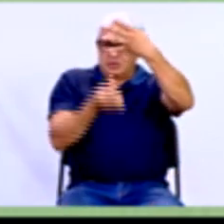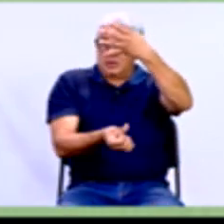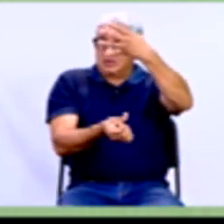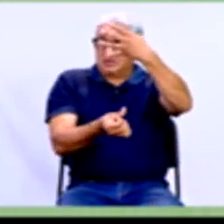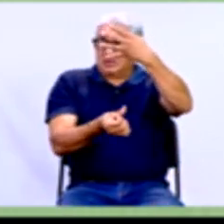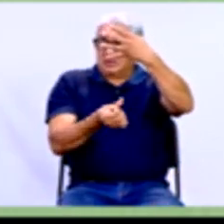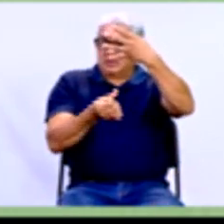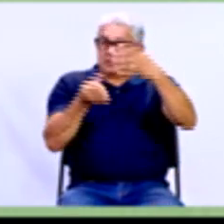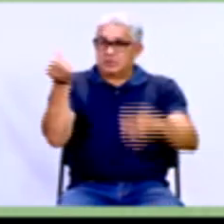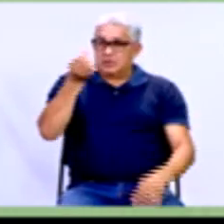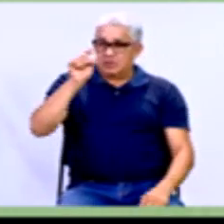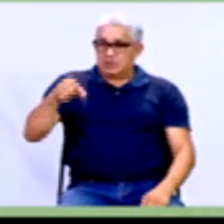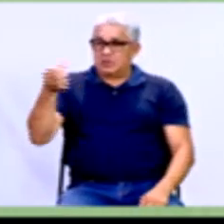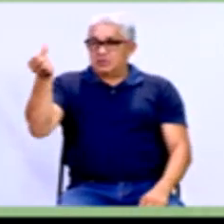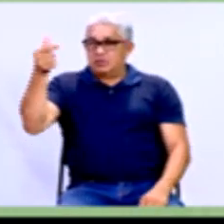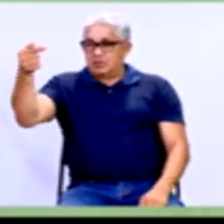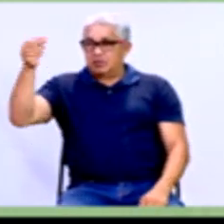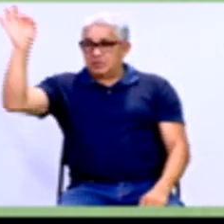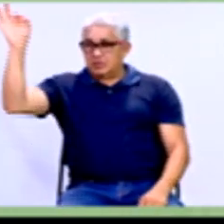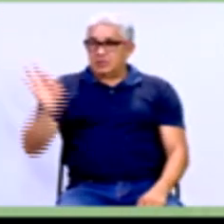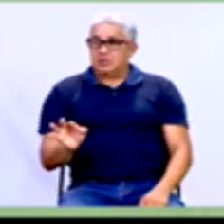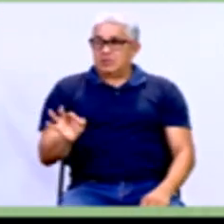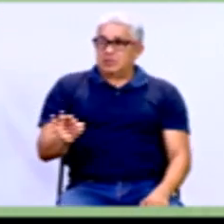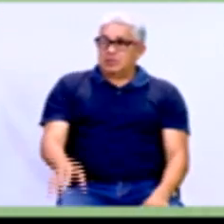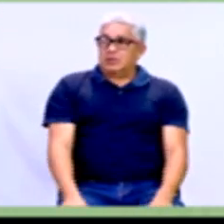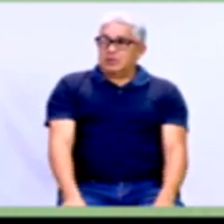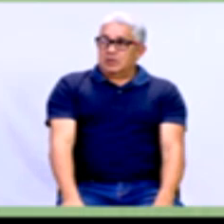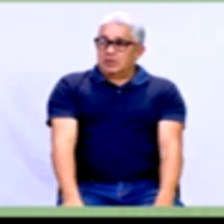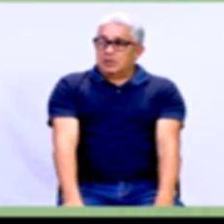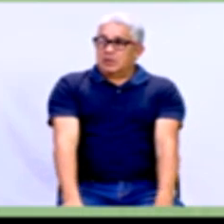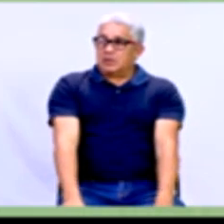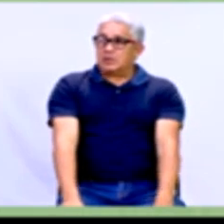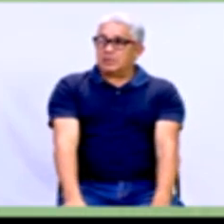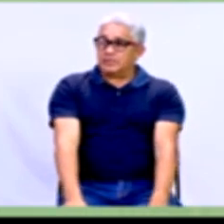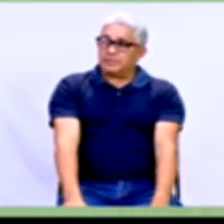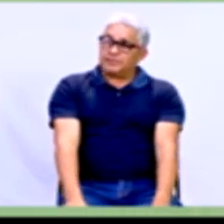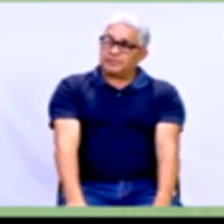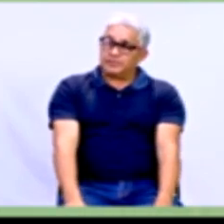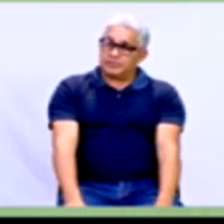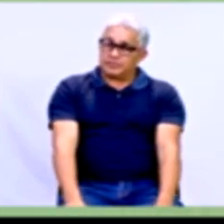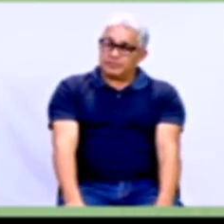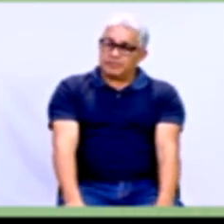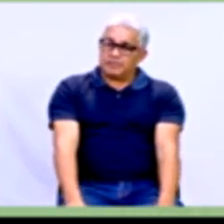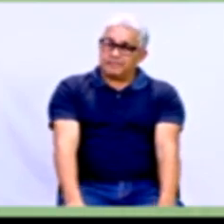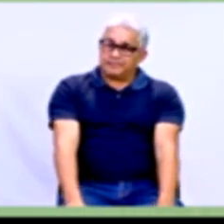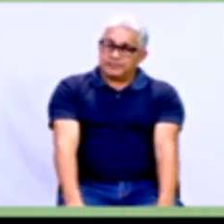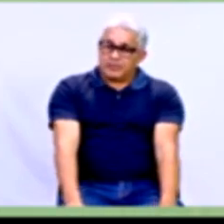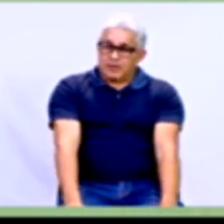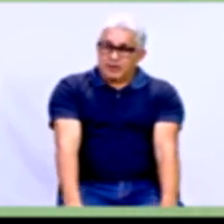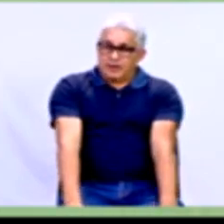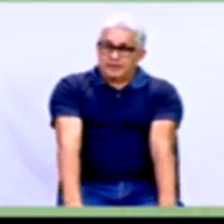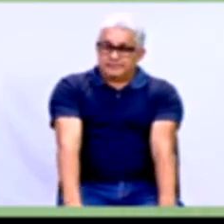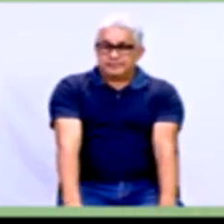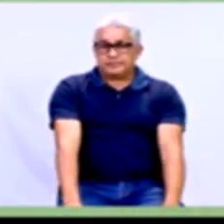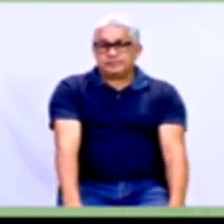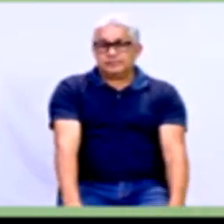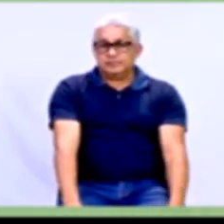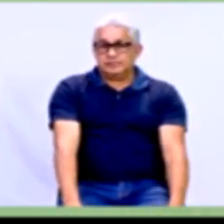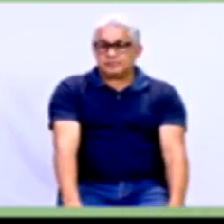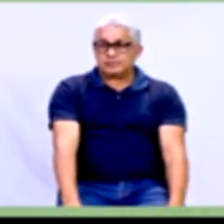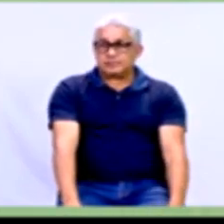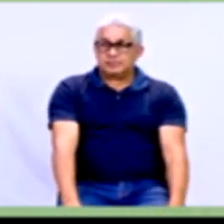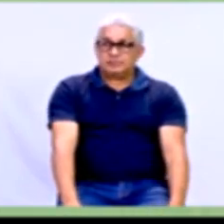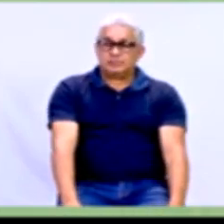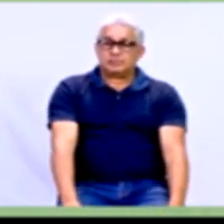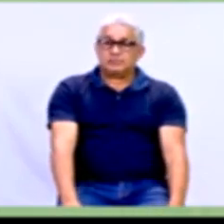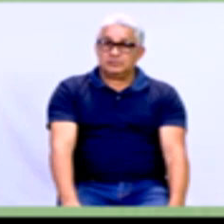66,67%. Eu acho que dá 66,66, alguma coisa, mas a gente arredondou, né? Então, muito vai da